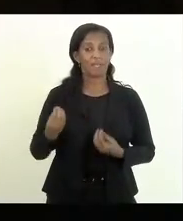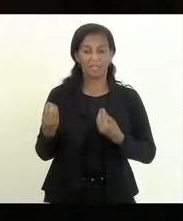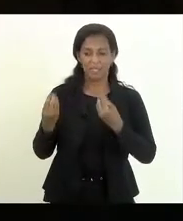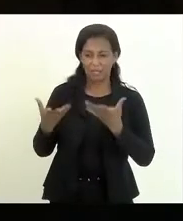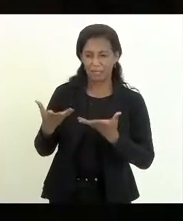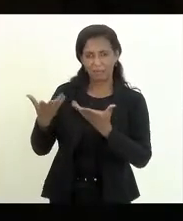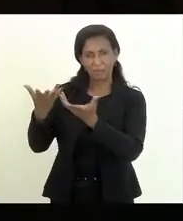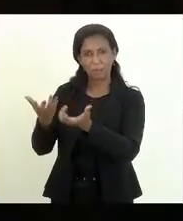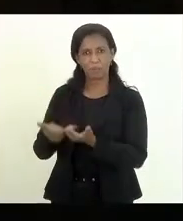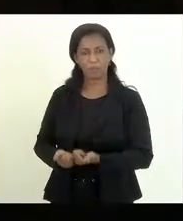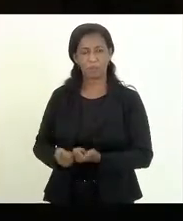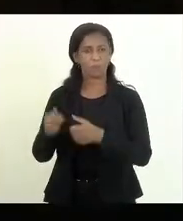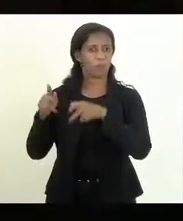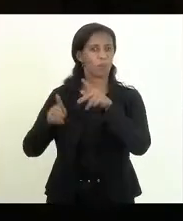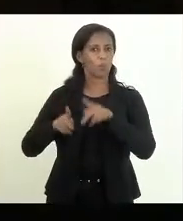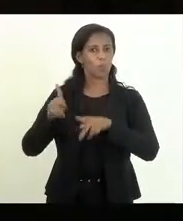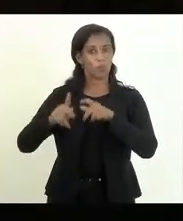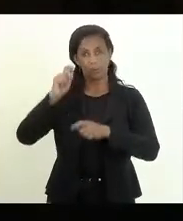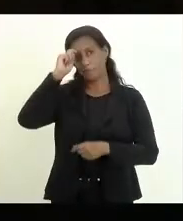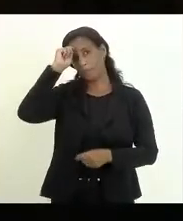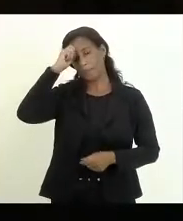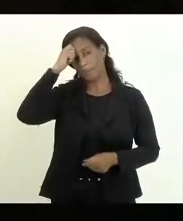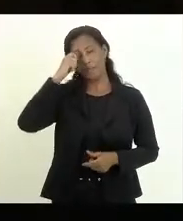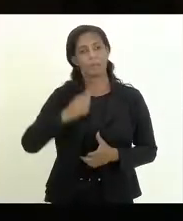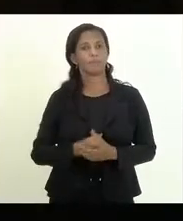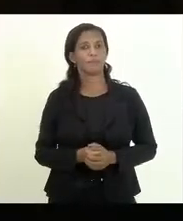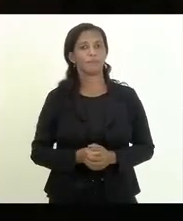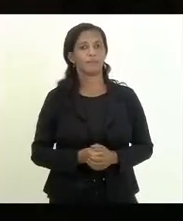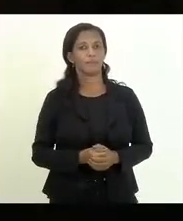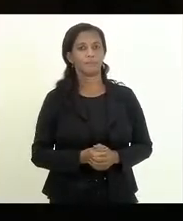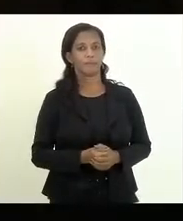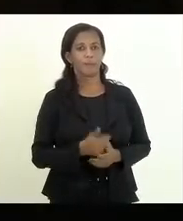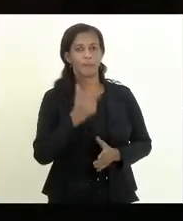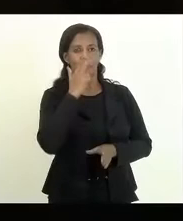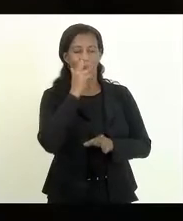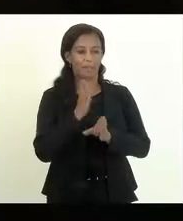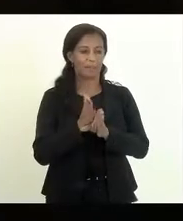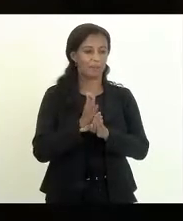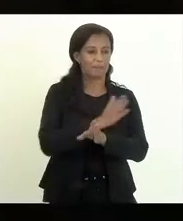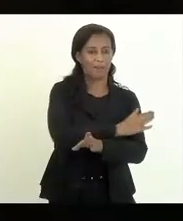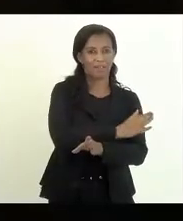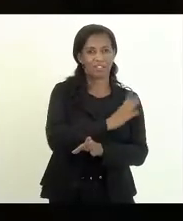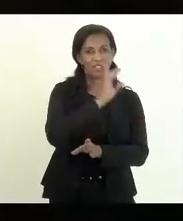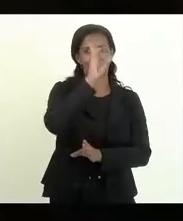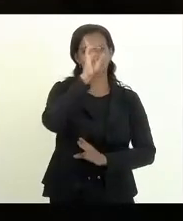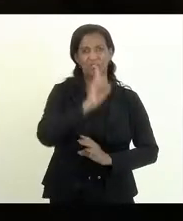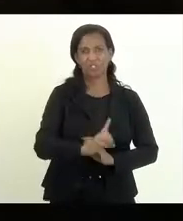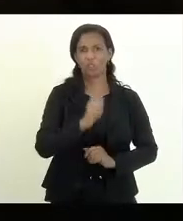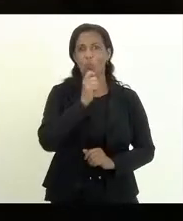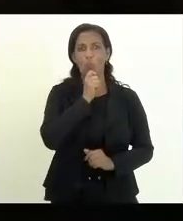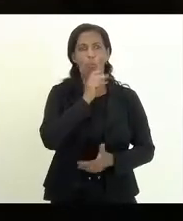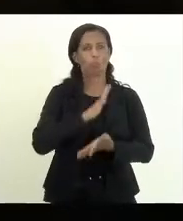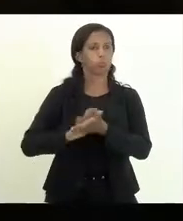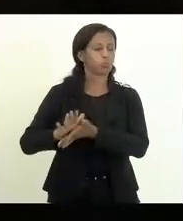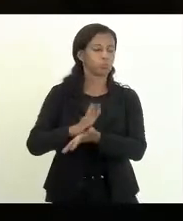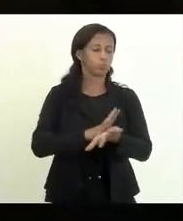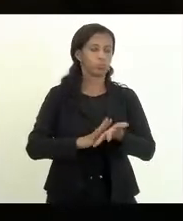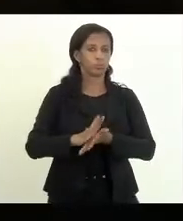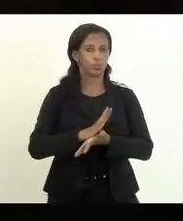considerar a nossa população preta à margem de qualquer direito, à margem de